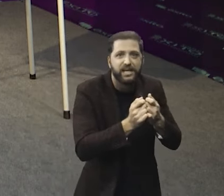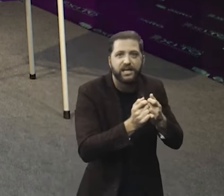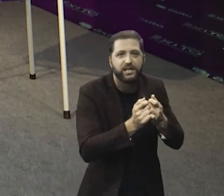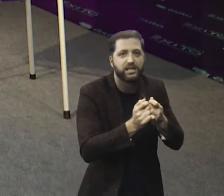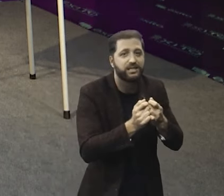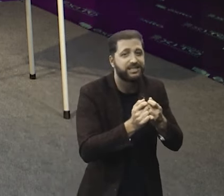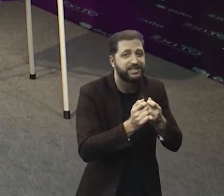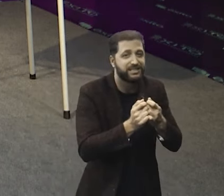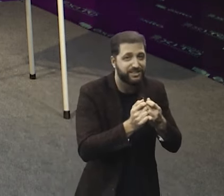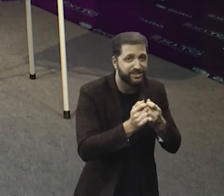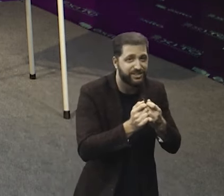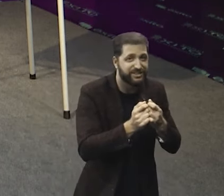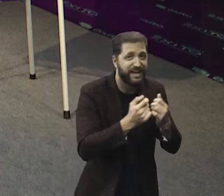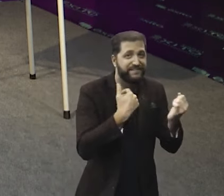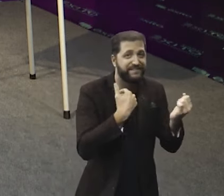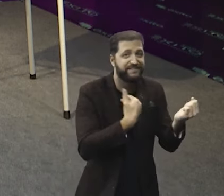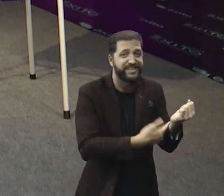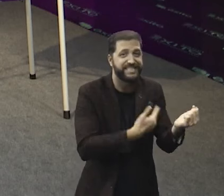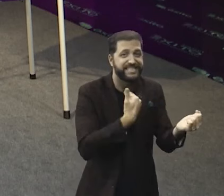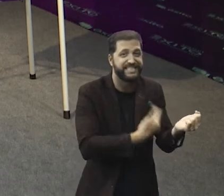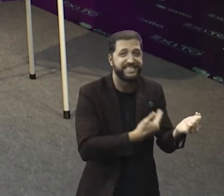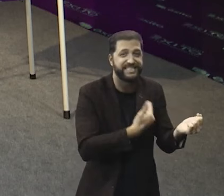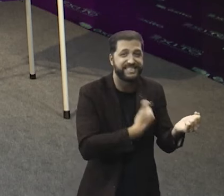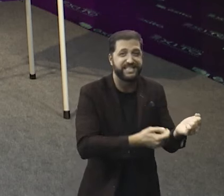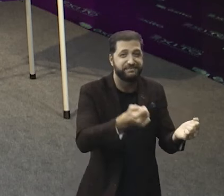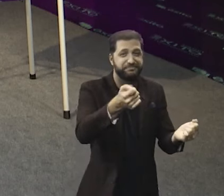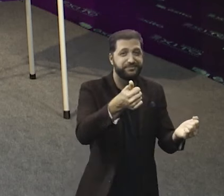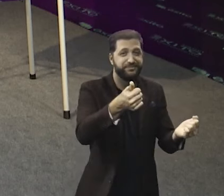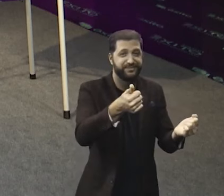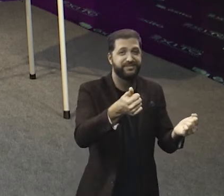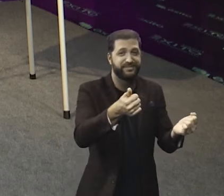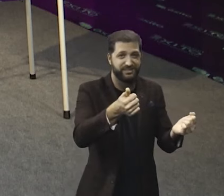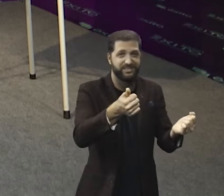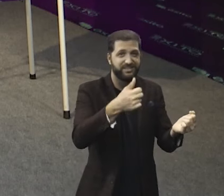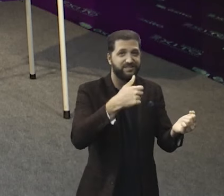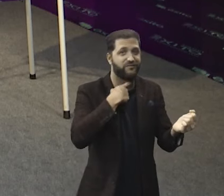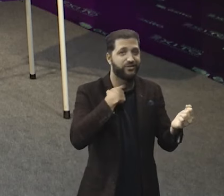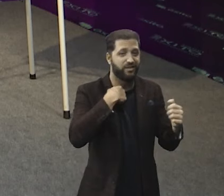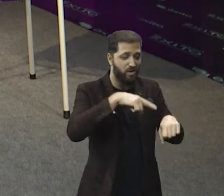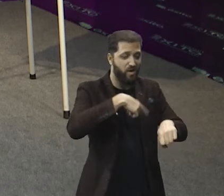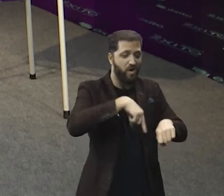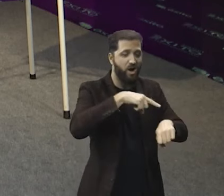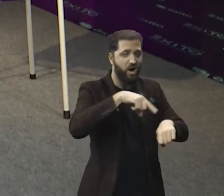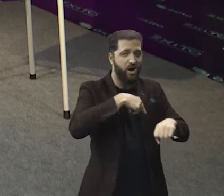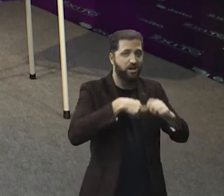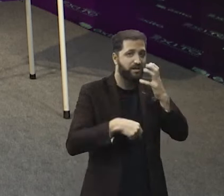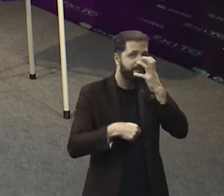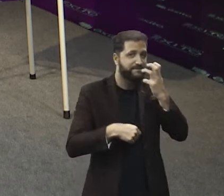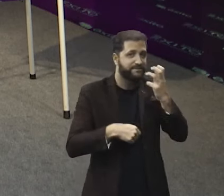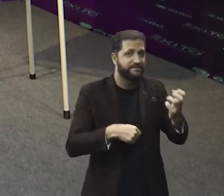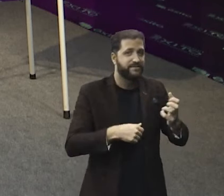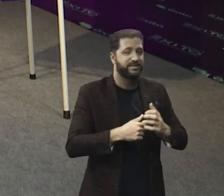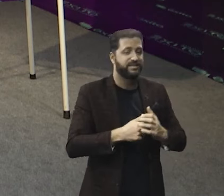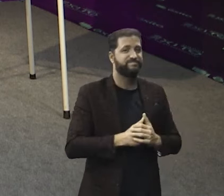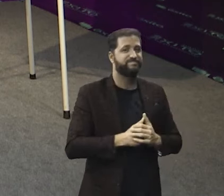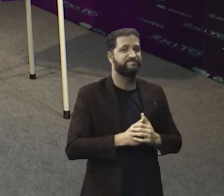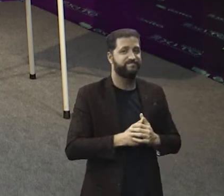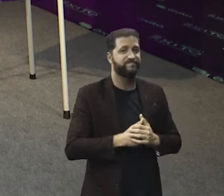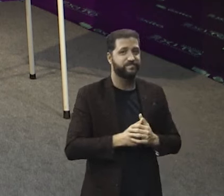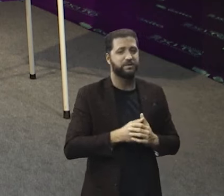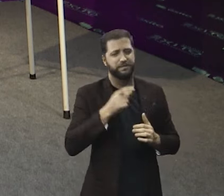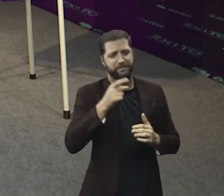você vicie tudo isso faz com que você quera permanecer naquele jogo agora imagina agora você